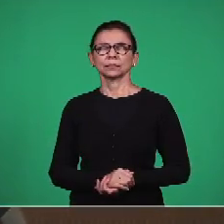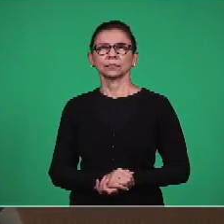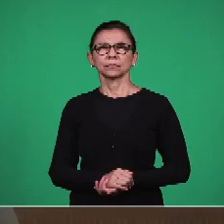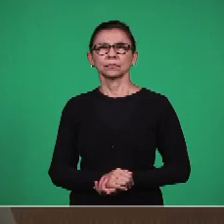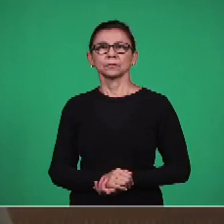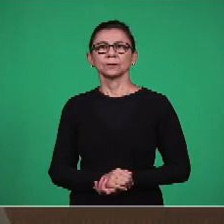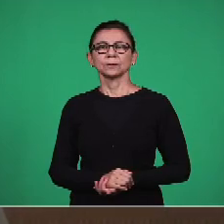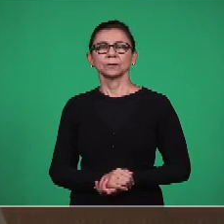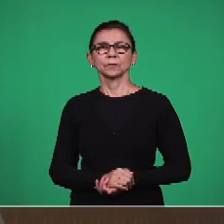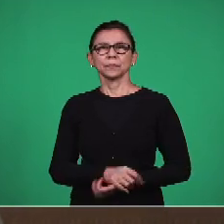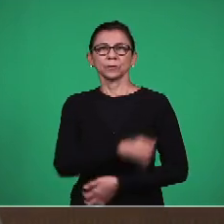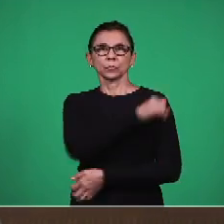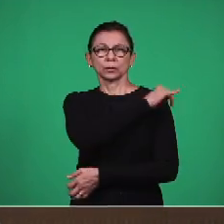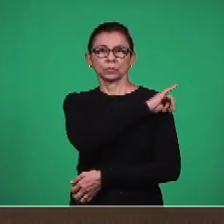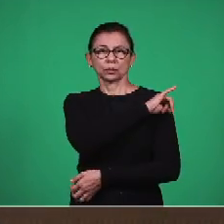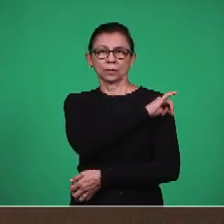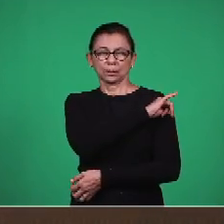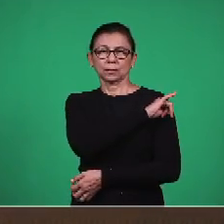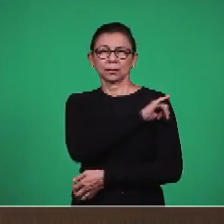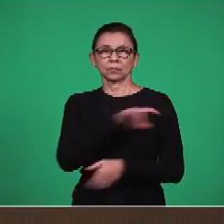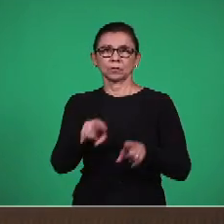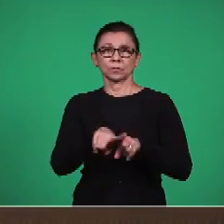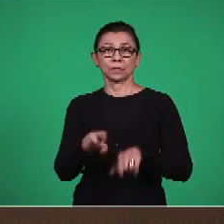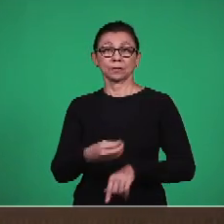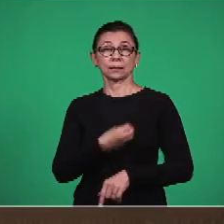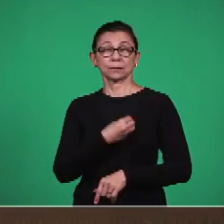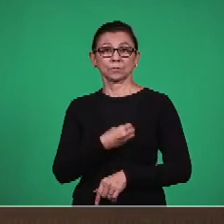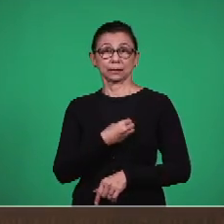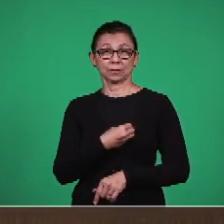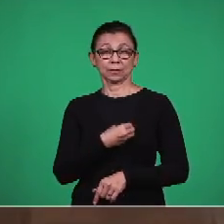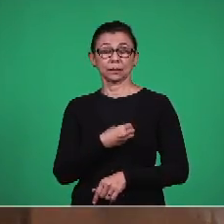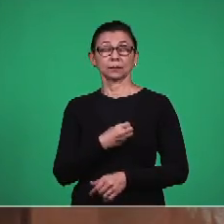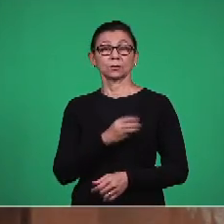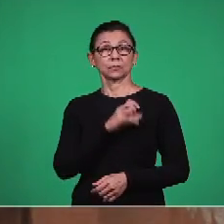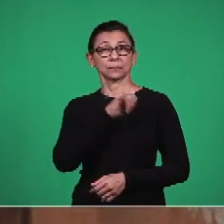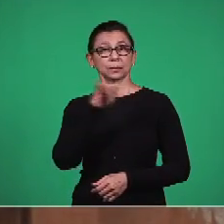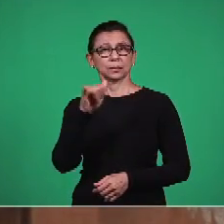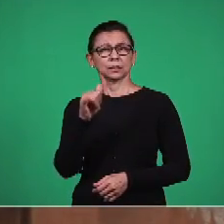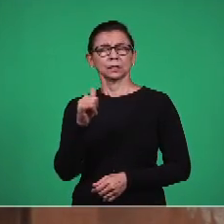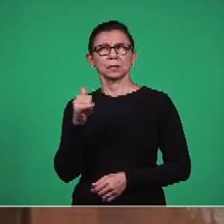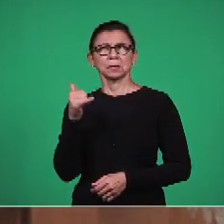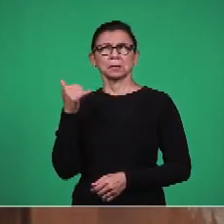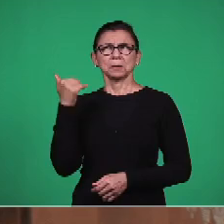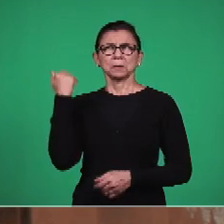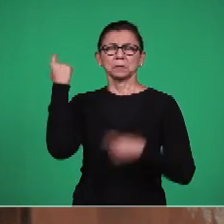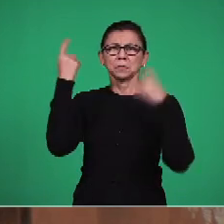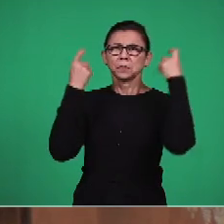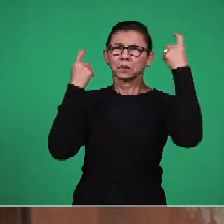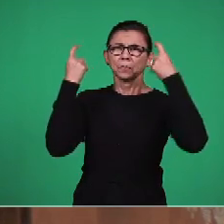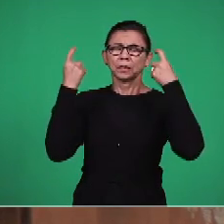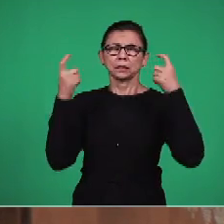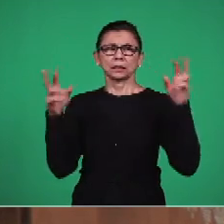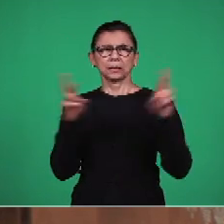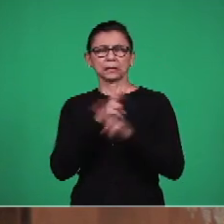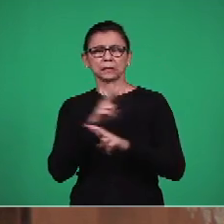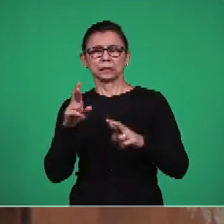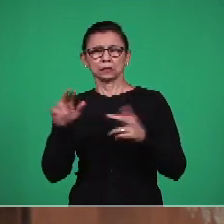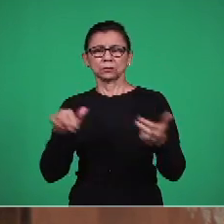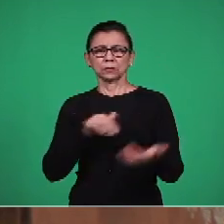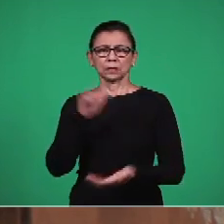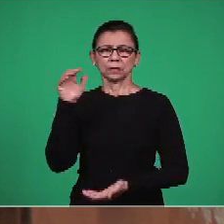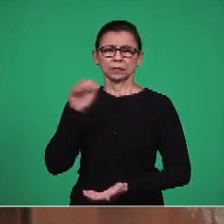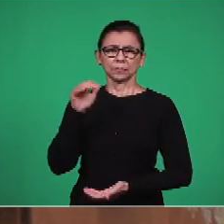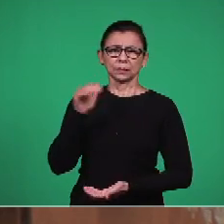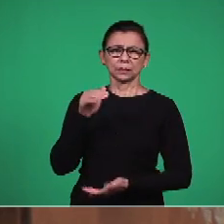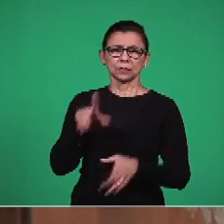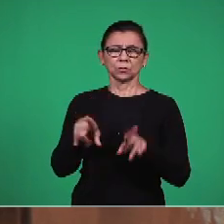Rio de Janeiro, estão aqui conosco. Eu disse até o seguinte: estou despreocupado com relação ao satélite, porque os irmãos